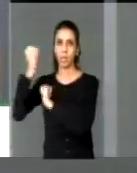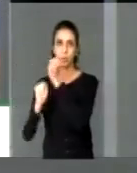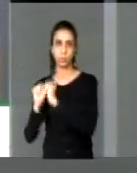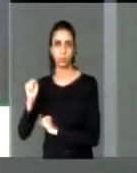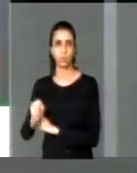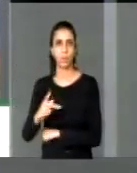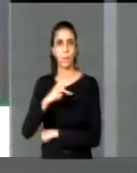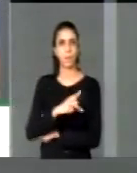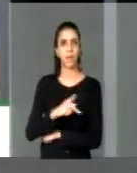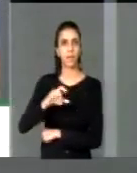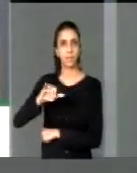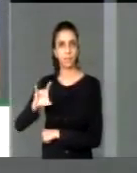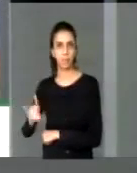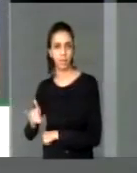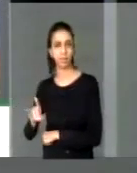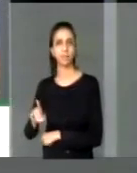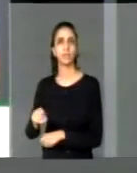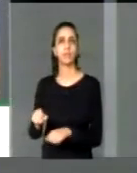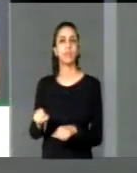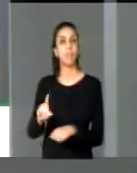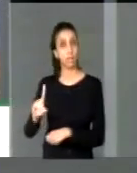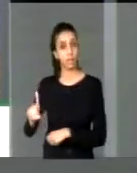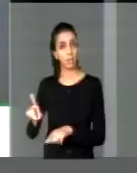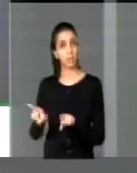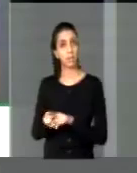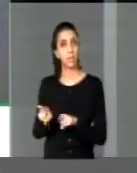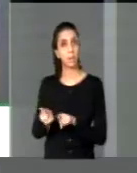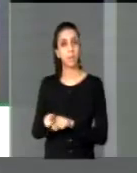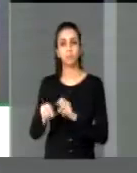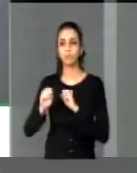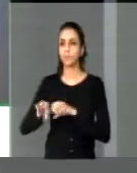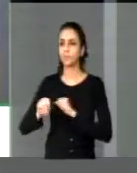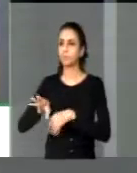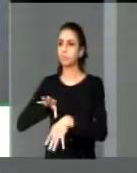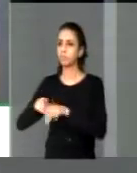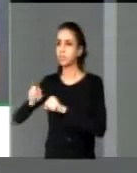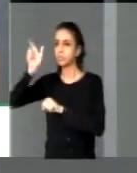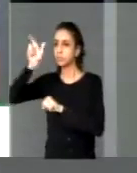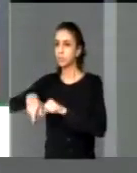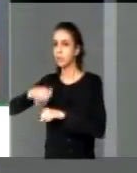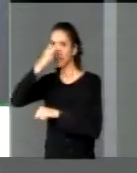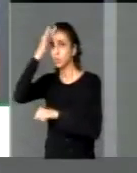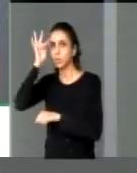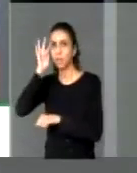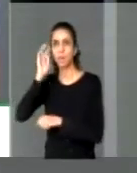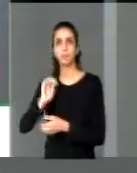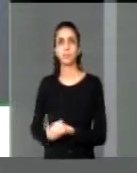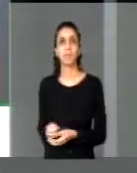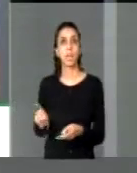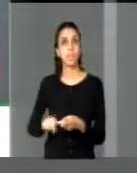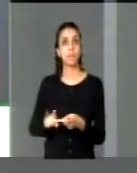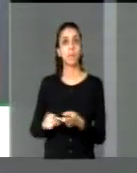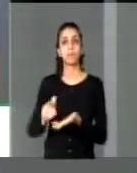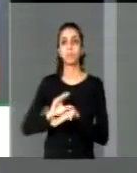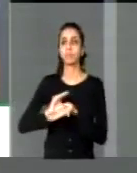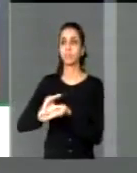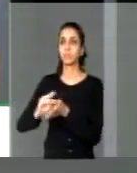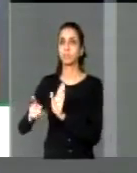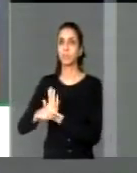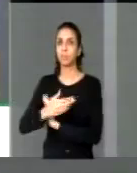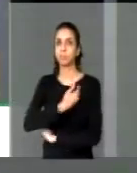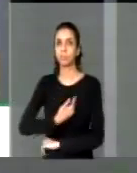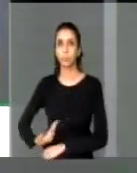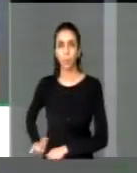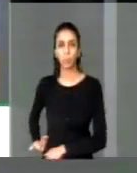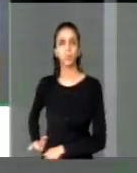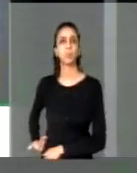P&D, formação e capacitação de mão de obra qualificada, linha de financiamentos públicos